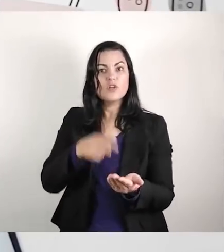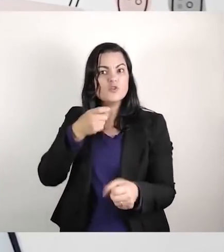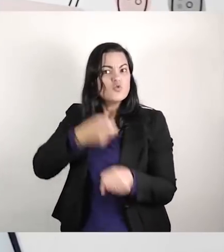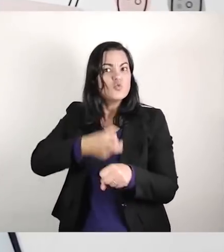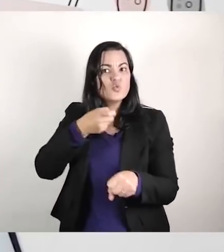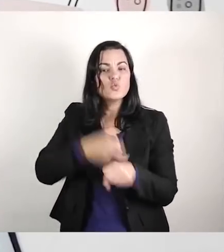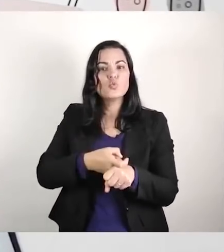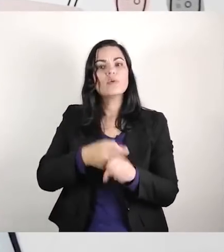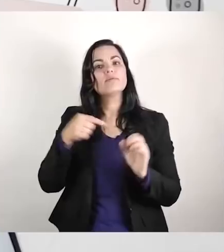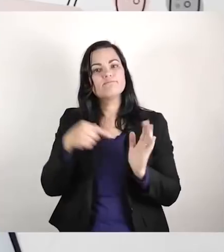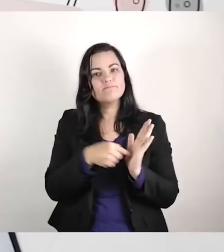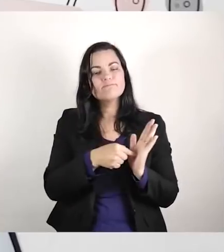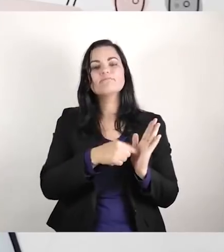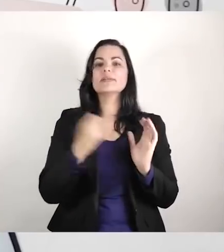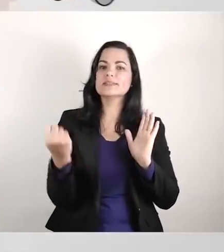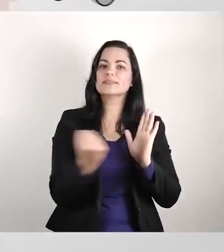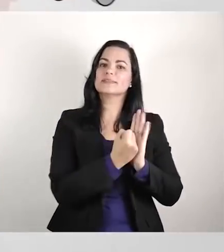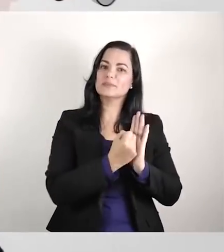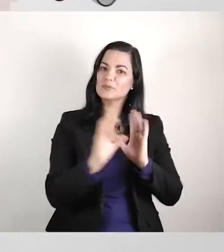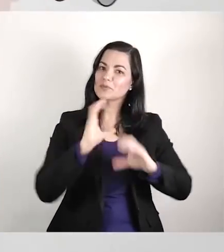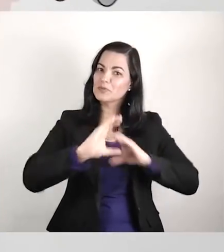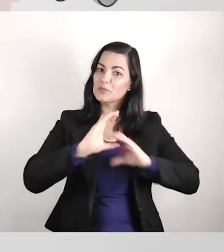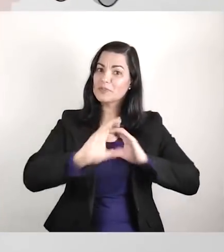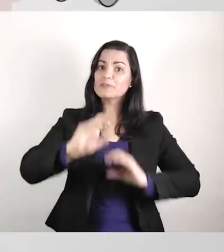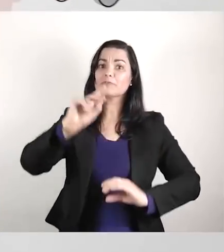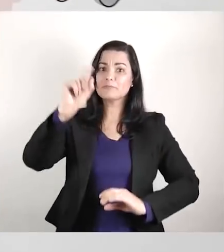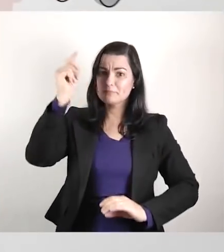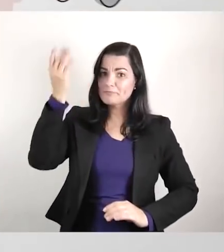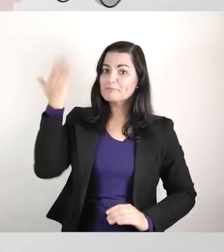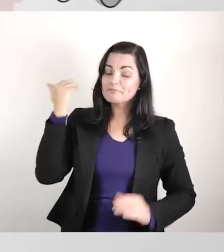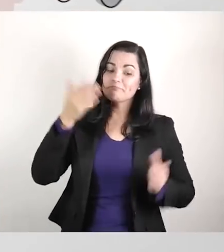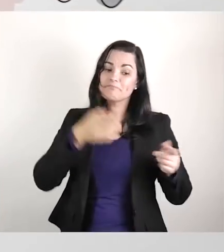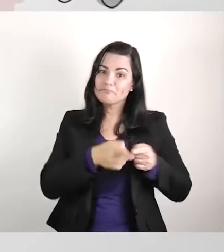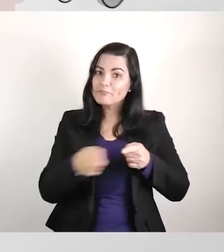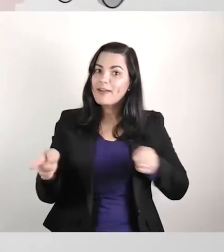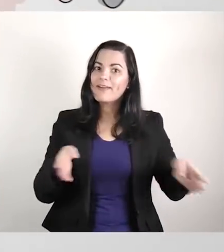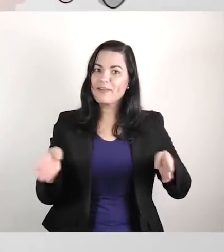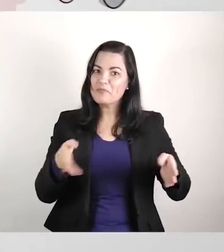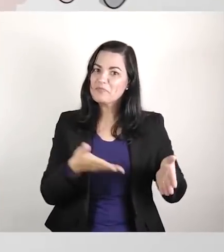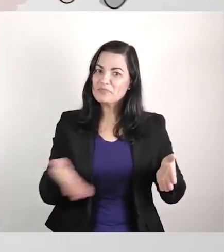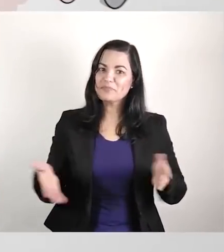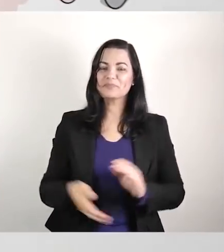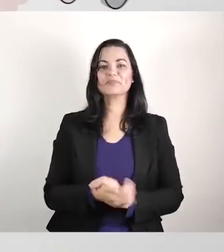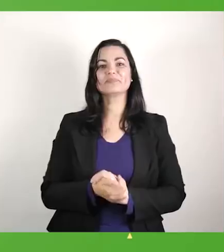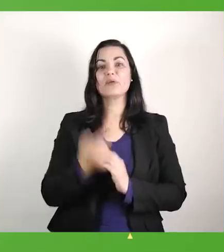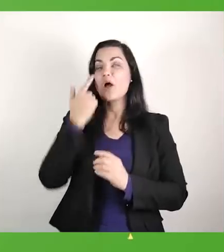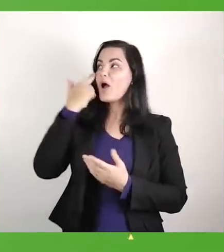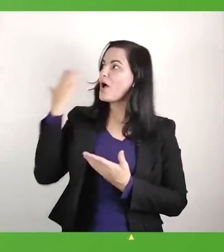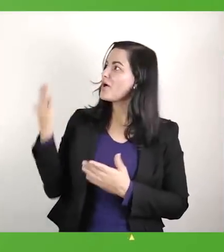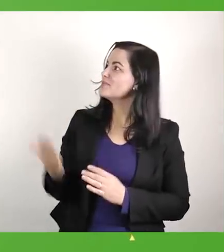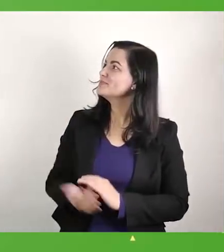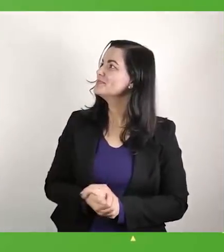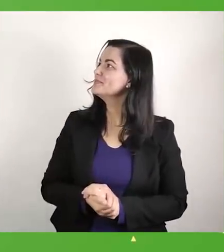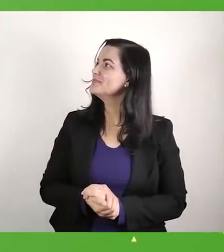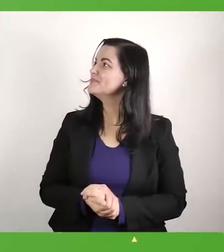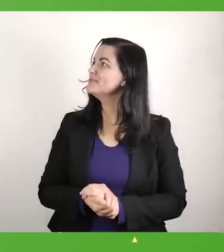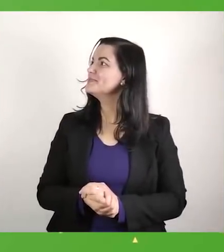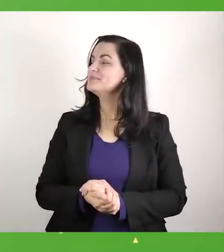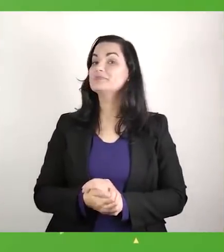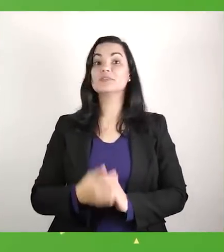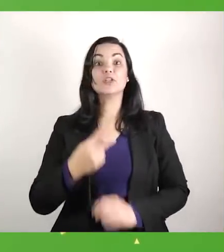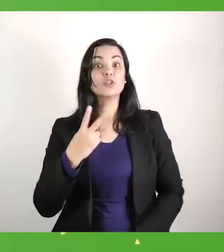era utilizada na época. Observe só essa imagem que eu vou te mostrar. Eram mais